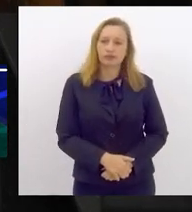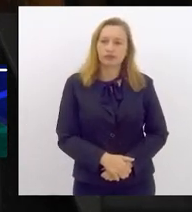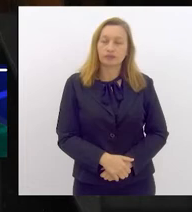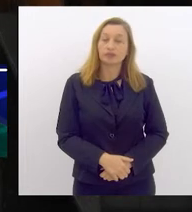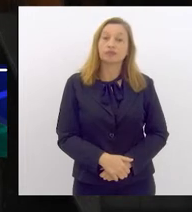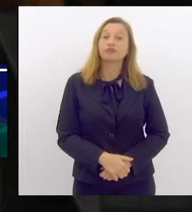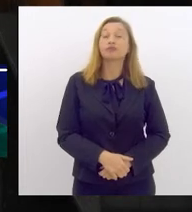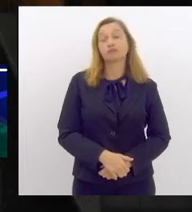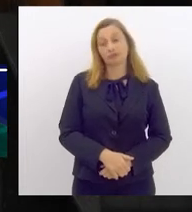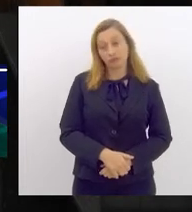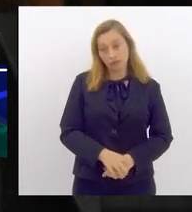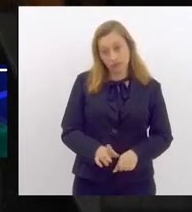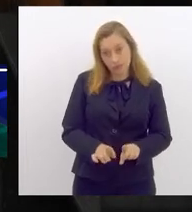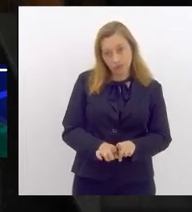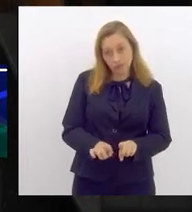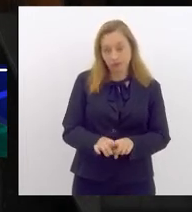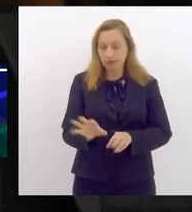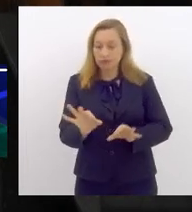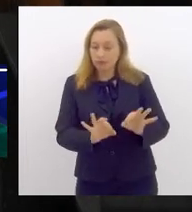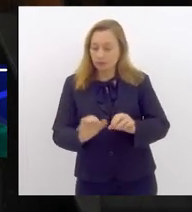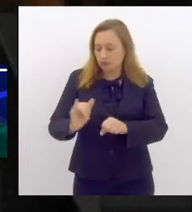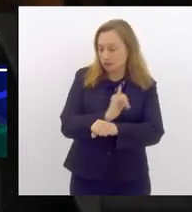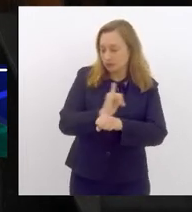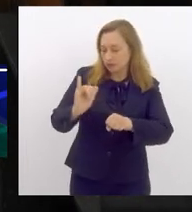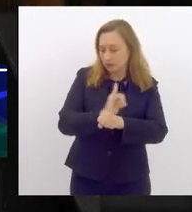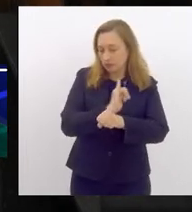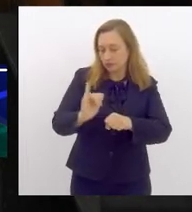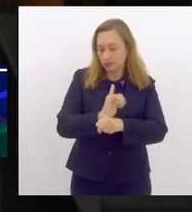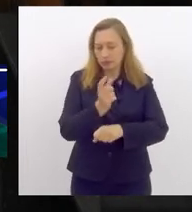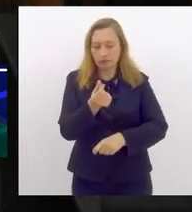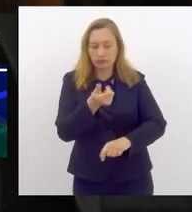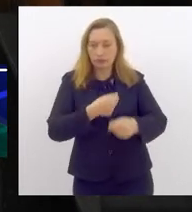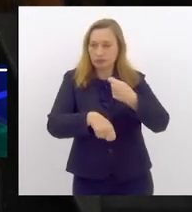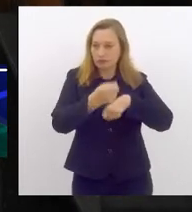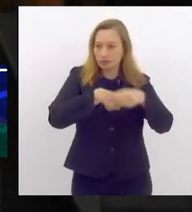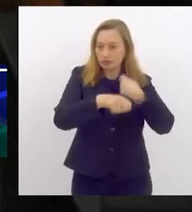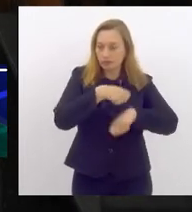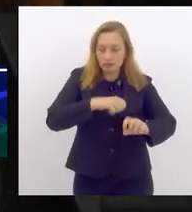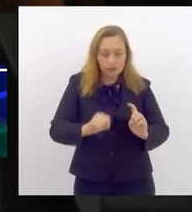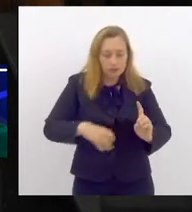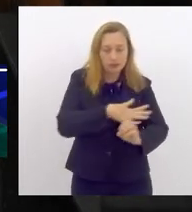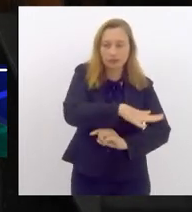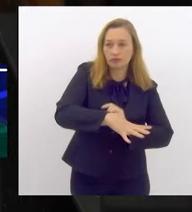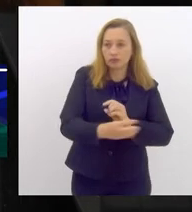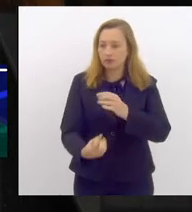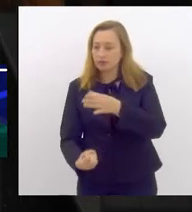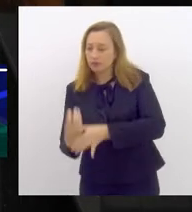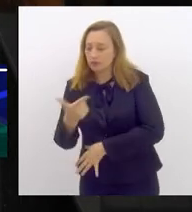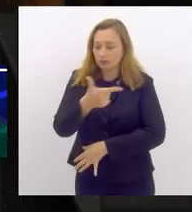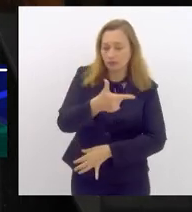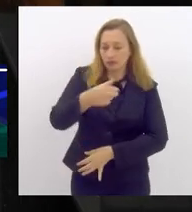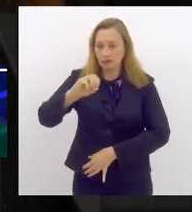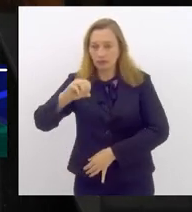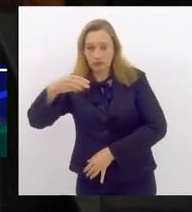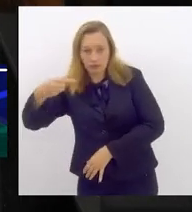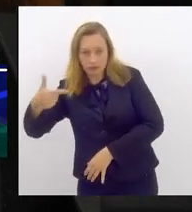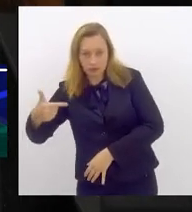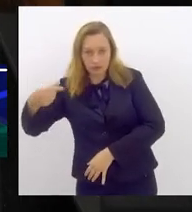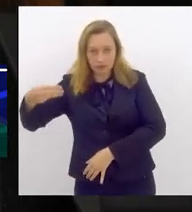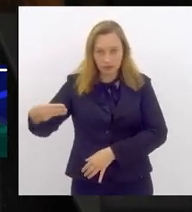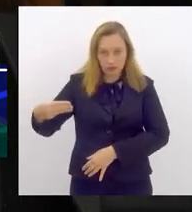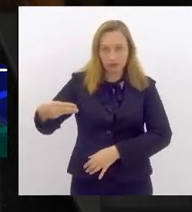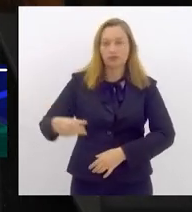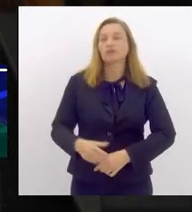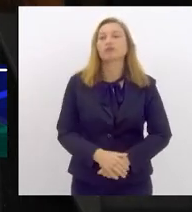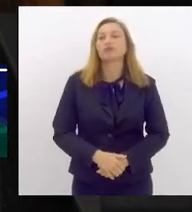bom e este plano estratégico desenvolvimento econômico social a ser construído em 2023